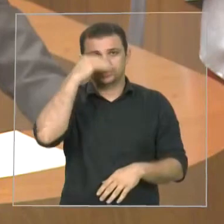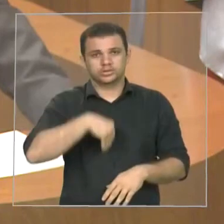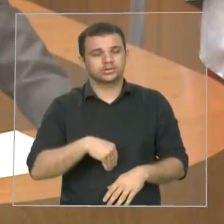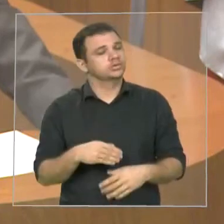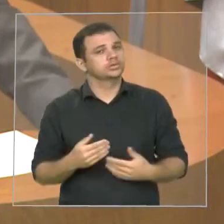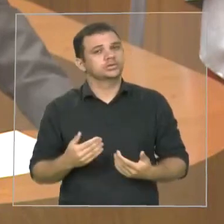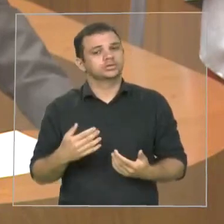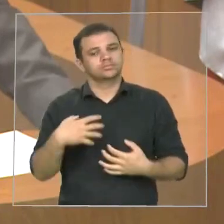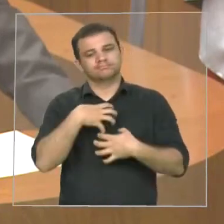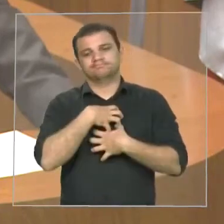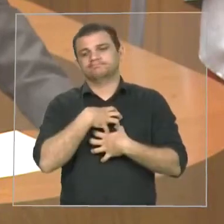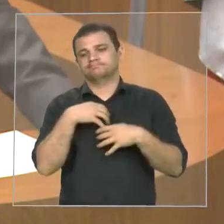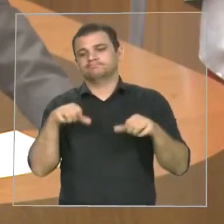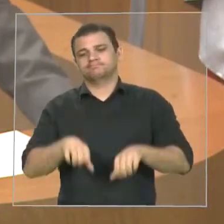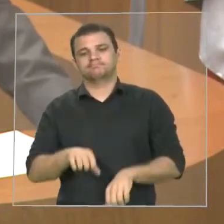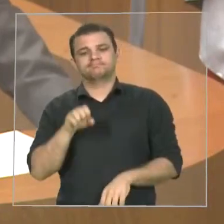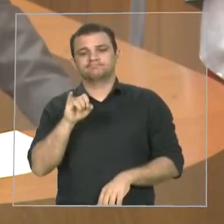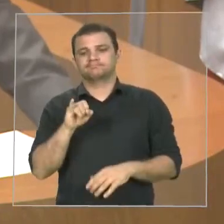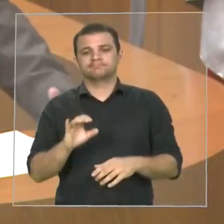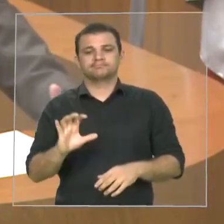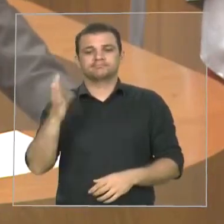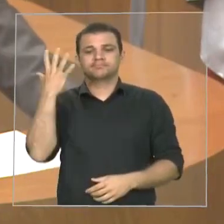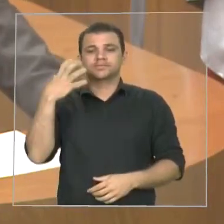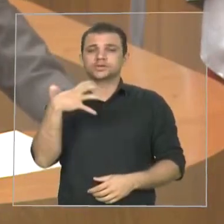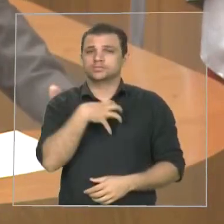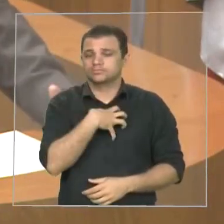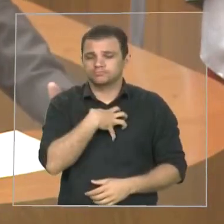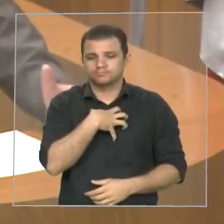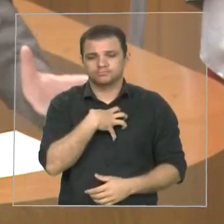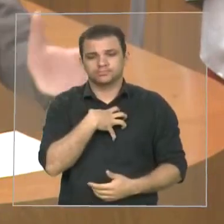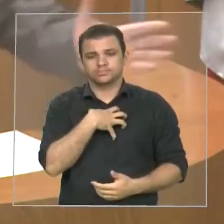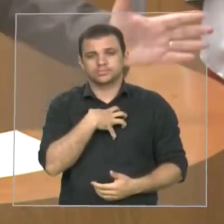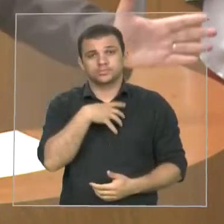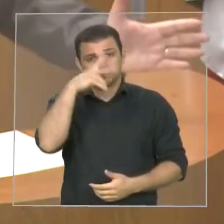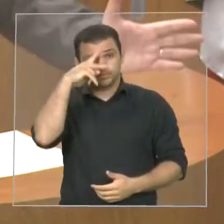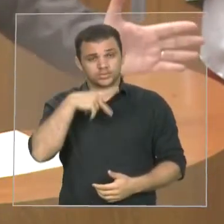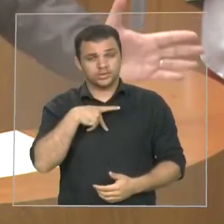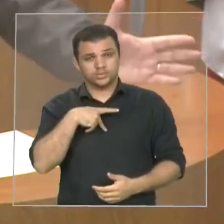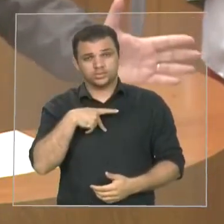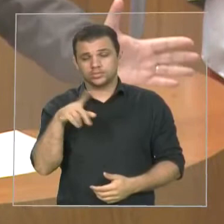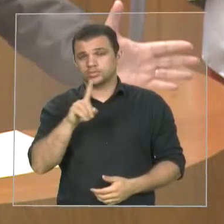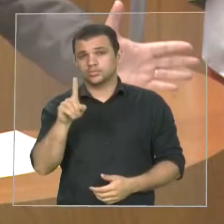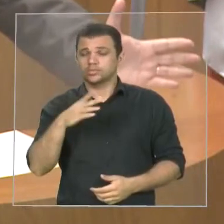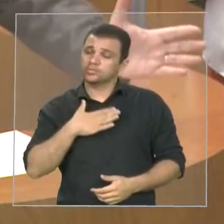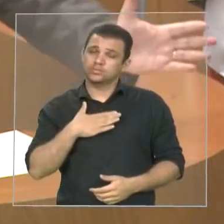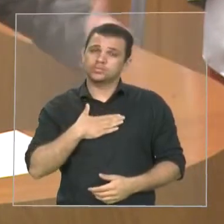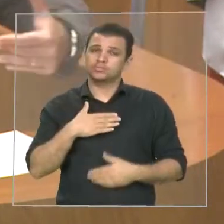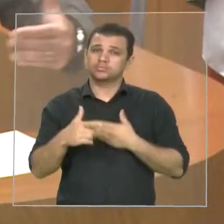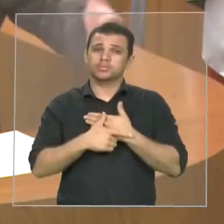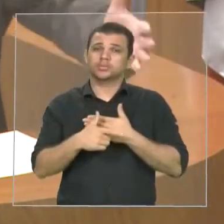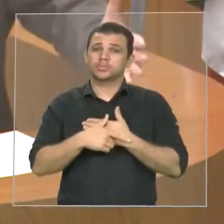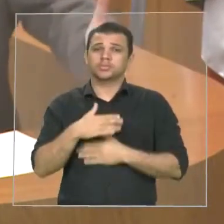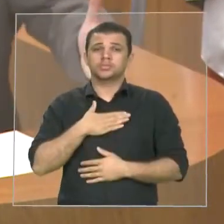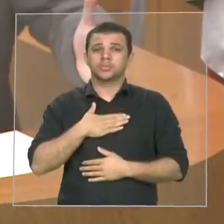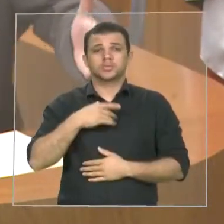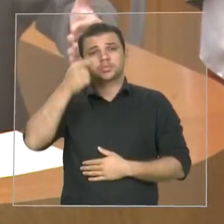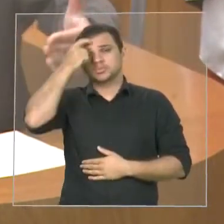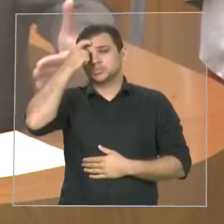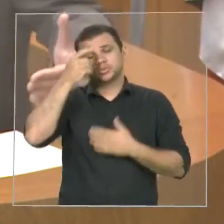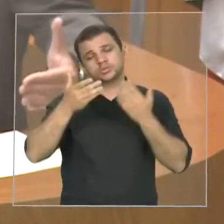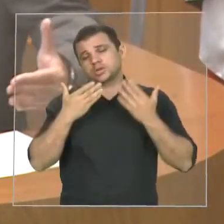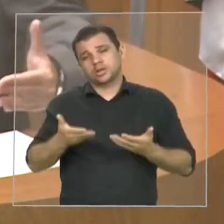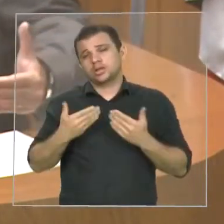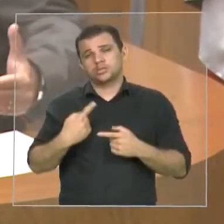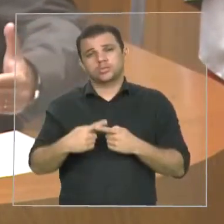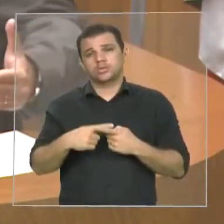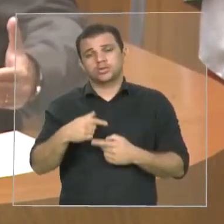isso acontecesse. Seria uma decepção, não pessoal. Eu estou fazendo aqui, pelo menos, a minha parte. Eu tenho a consciência tranquila que eu estou